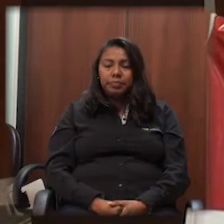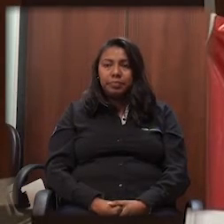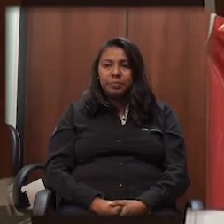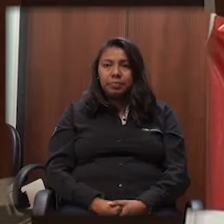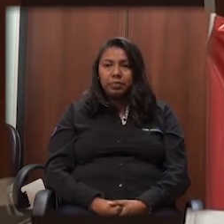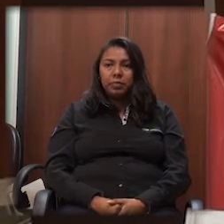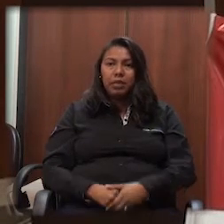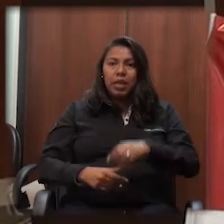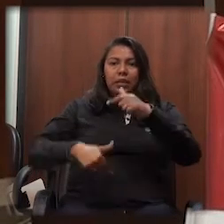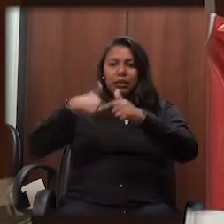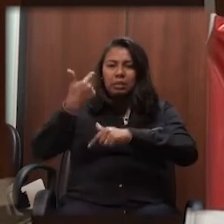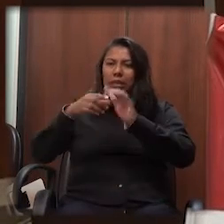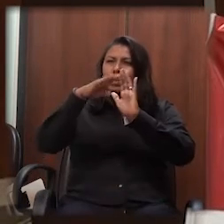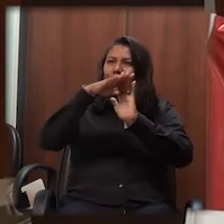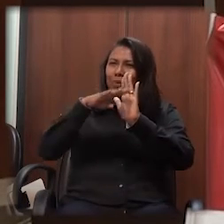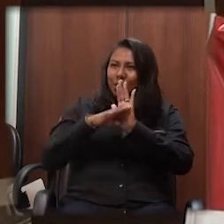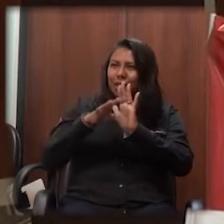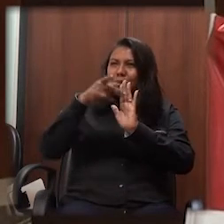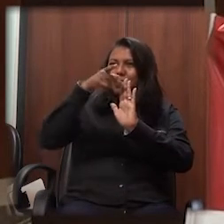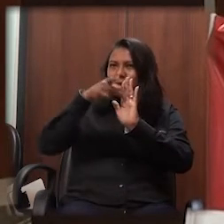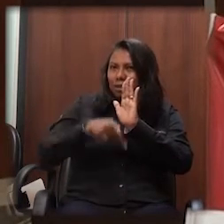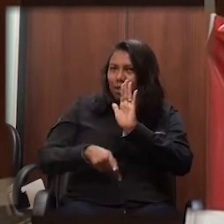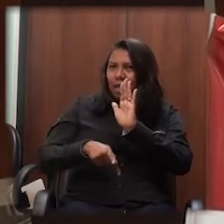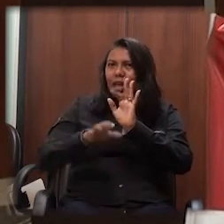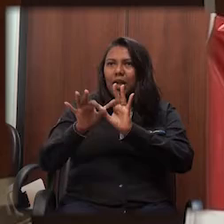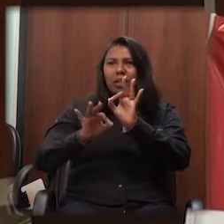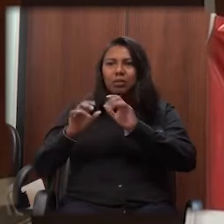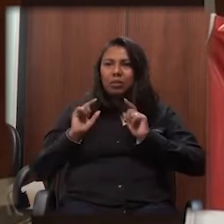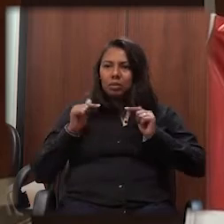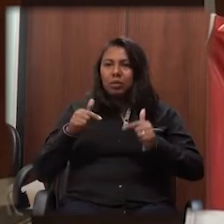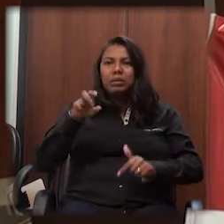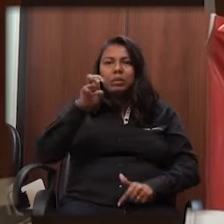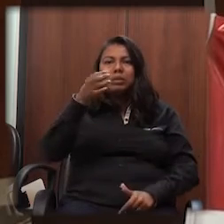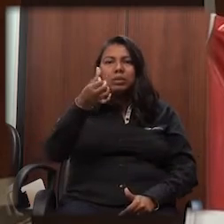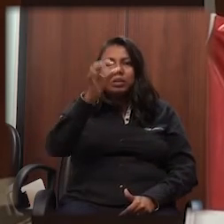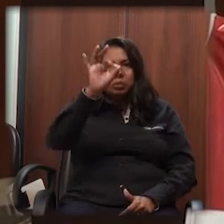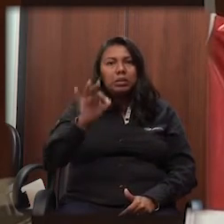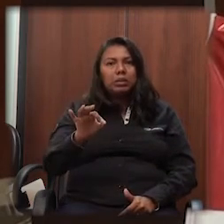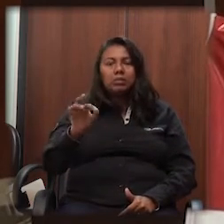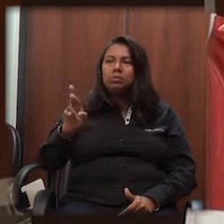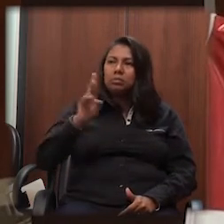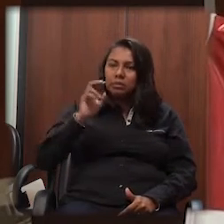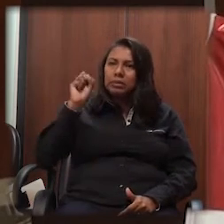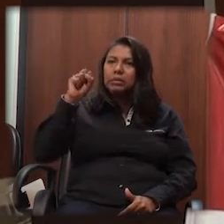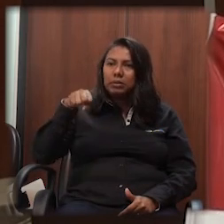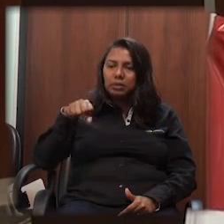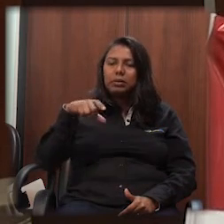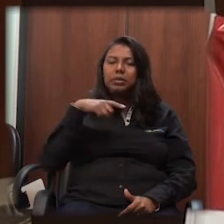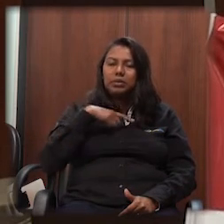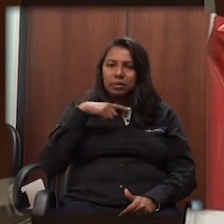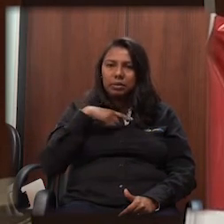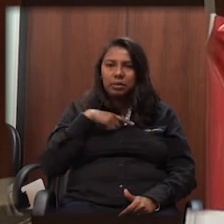Dos serviços, programas, projetos e ações, 56% respondem que sim, né, que